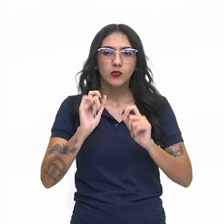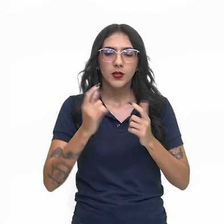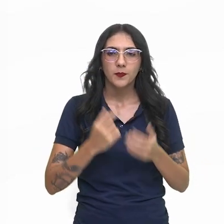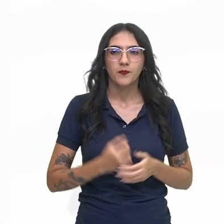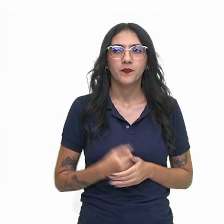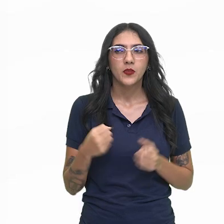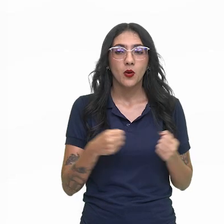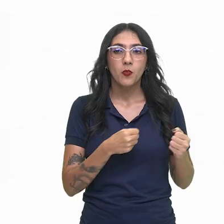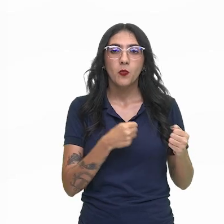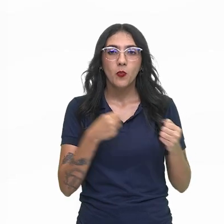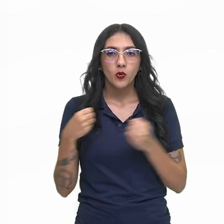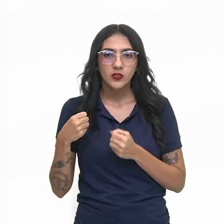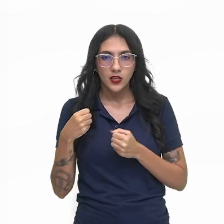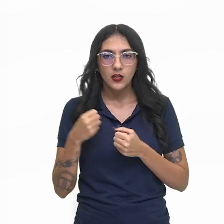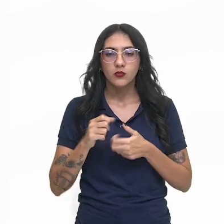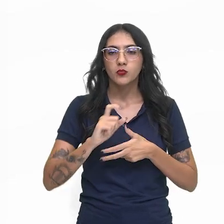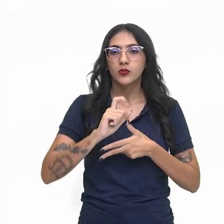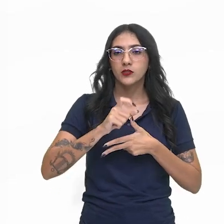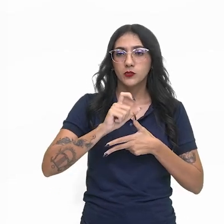executivo.